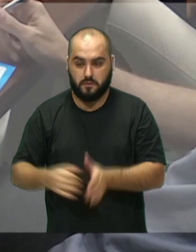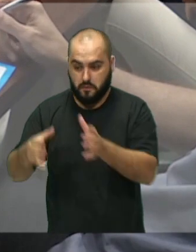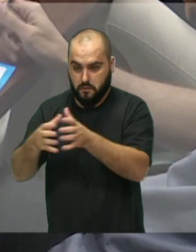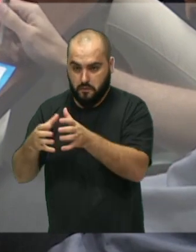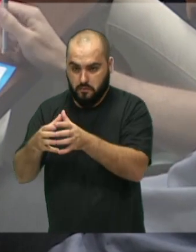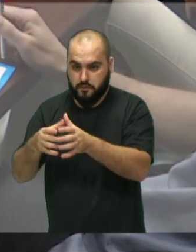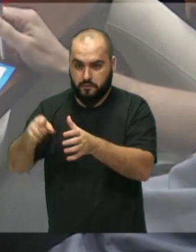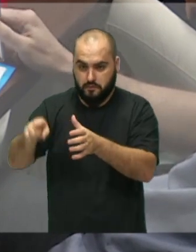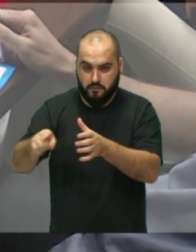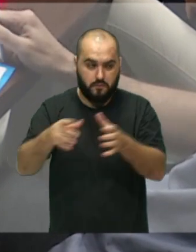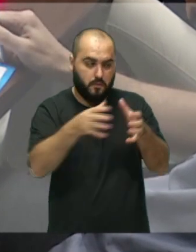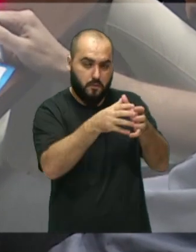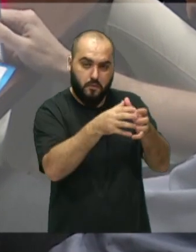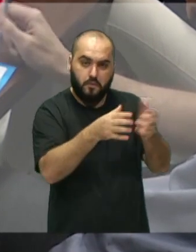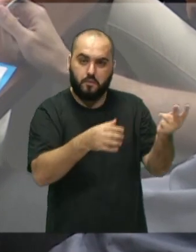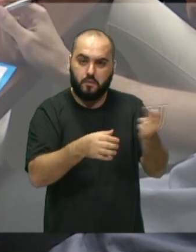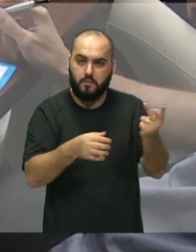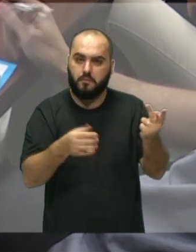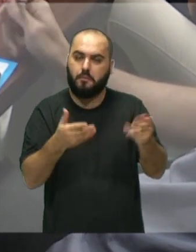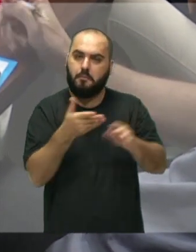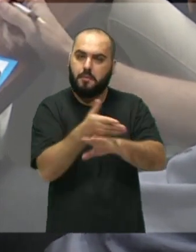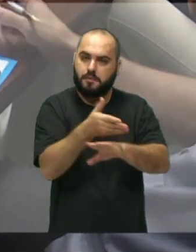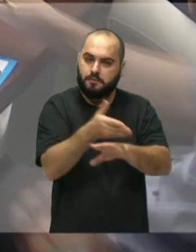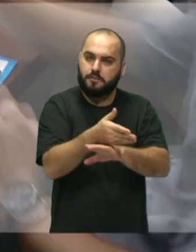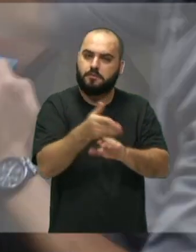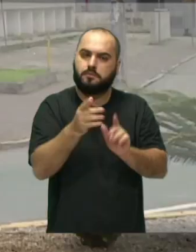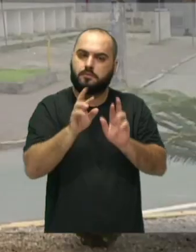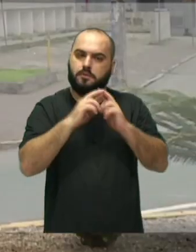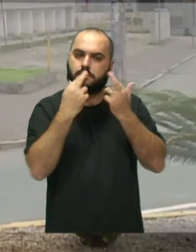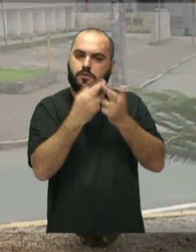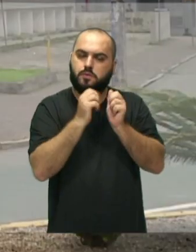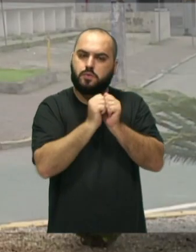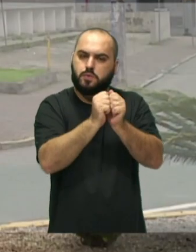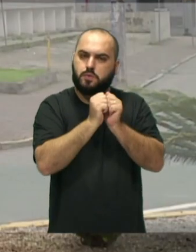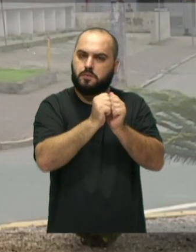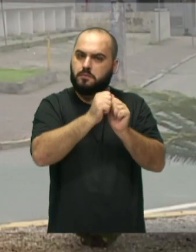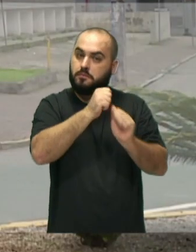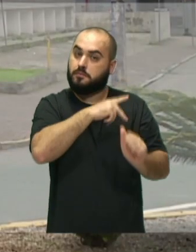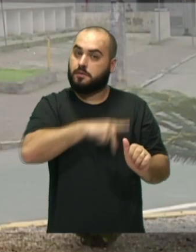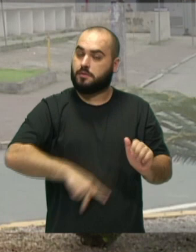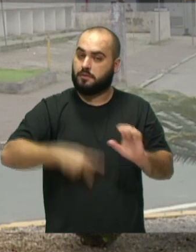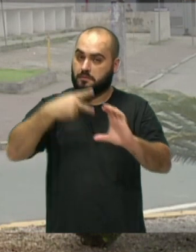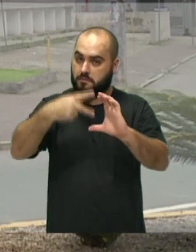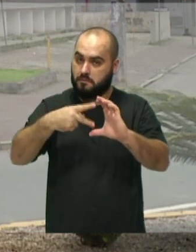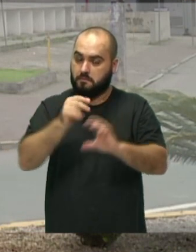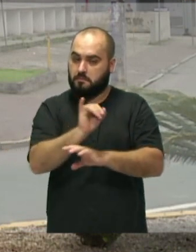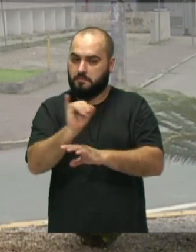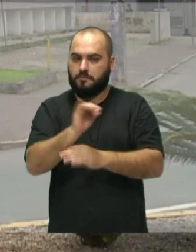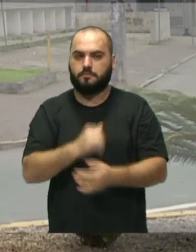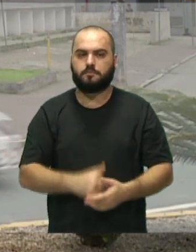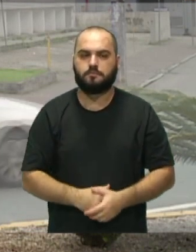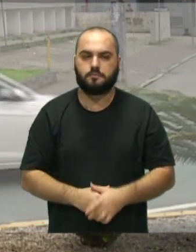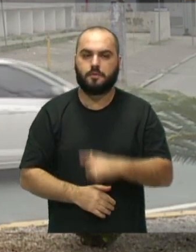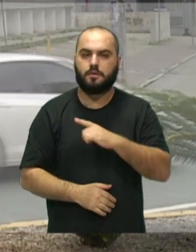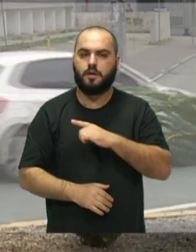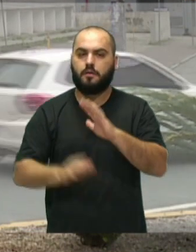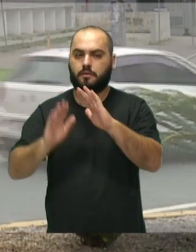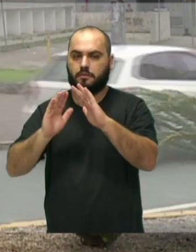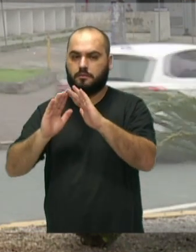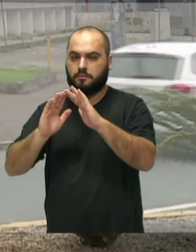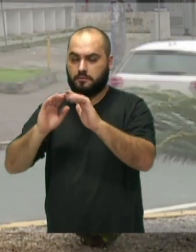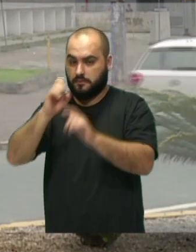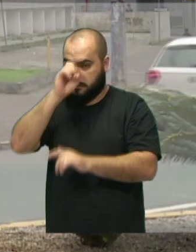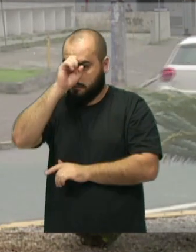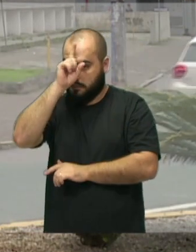participaram de uma reunião na presidência do Poder Legislativo entrou em debate o credenciamento do Pequeno Anjo